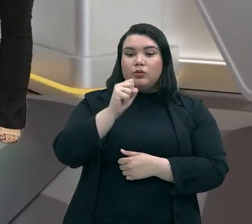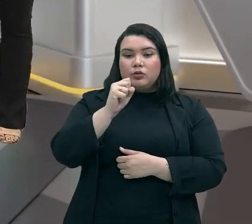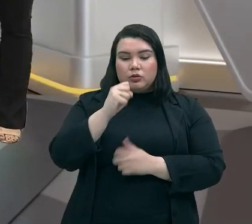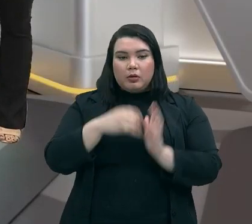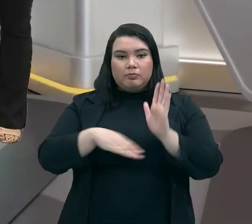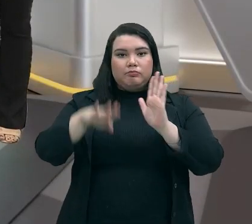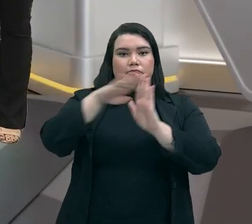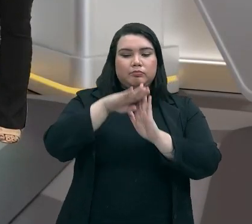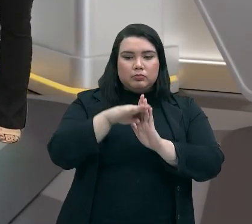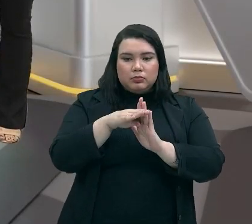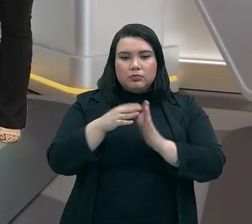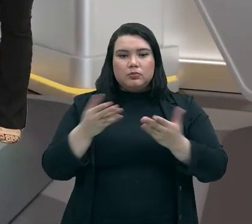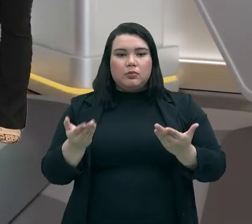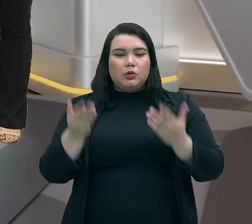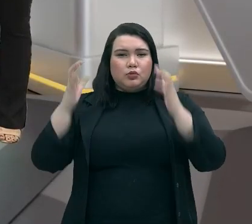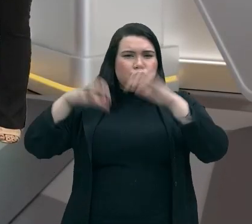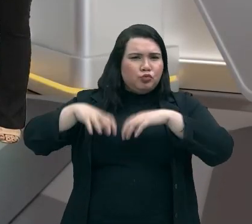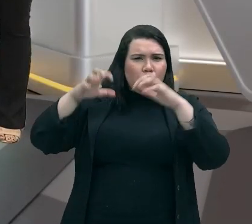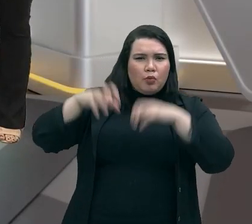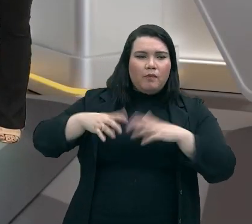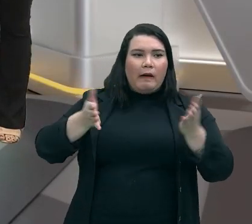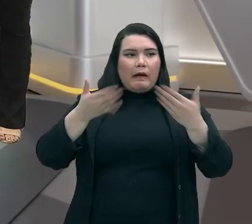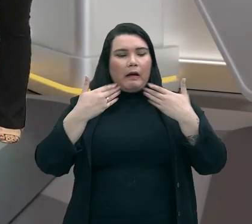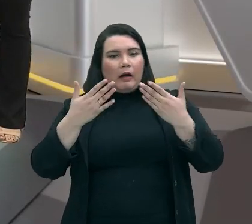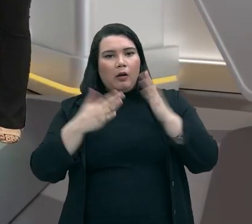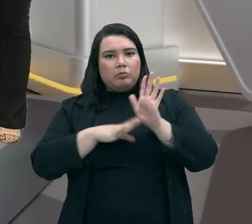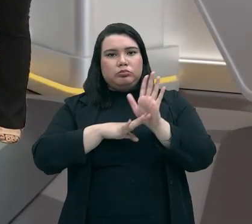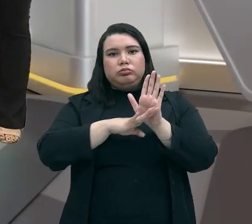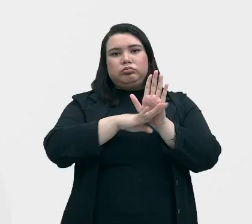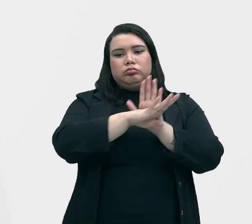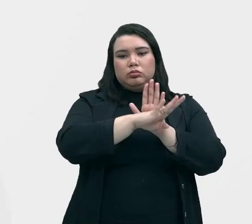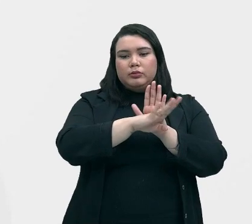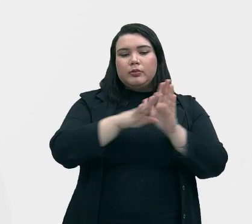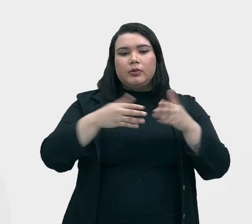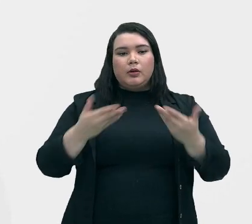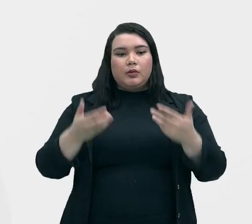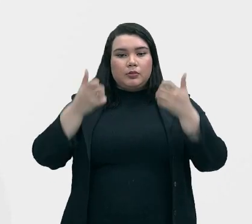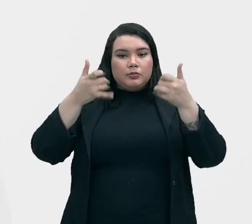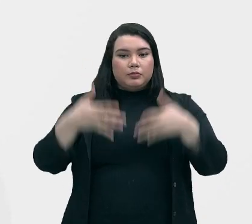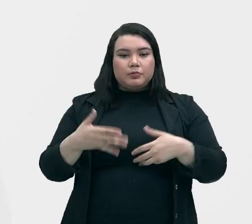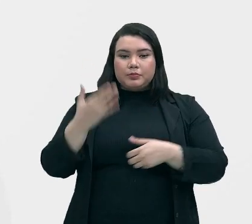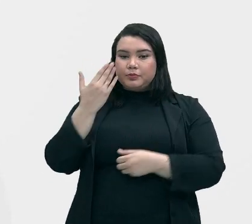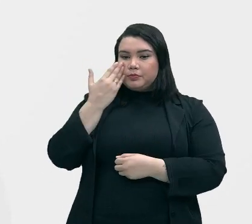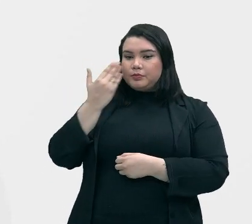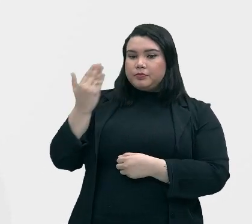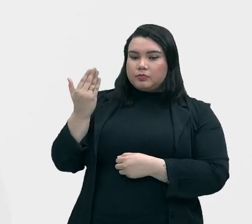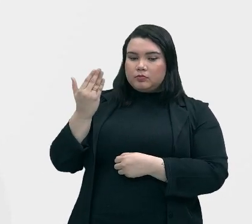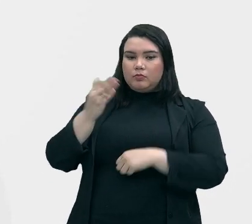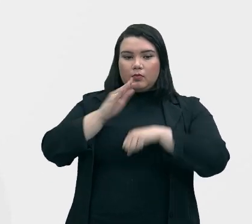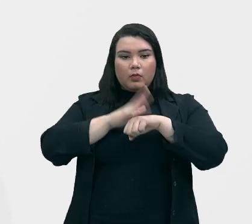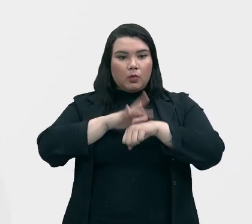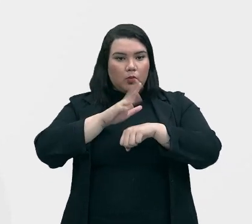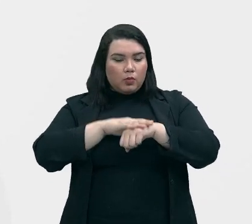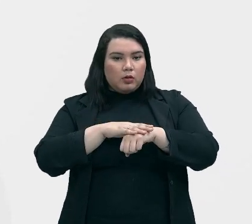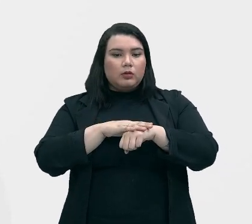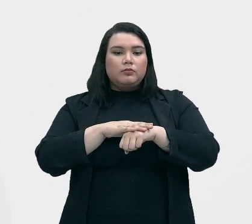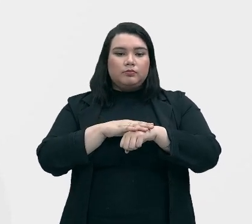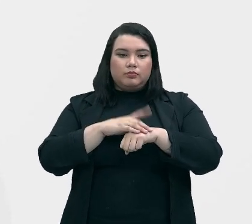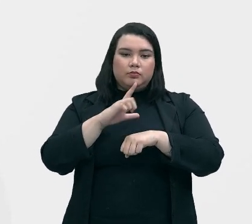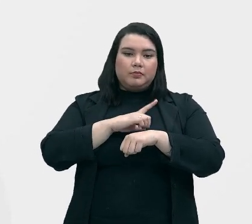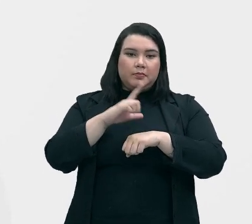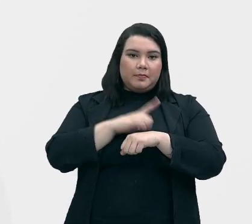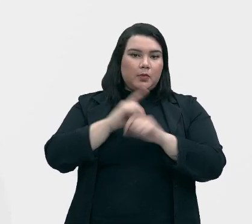desses extremos, né, de muita chuva, muito calor. Então, a gente vai começar falando um pouquinho dessas doenças relacionadas às